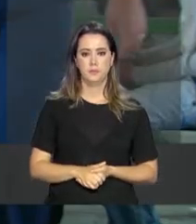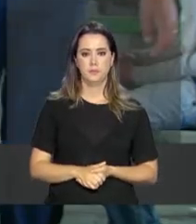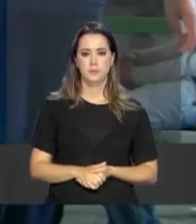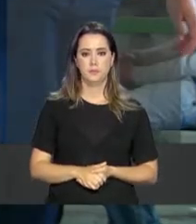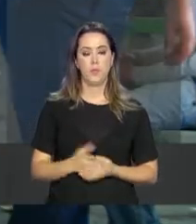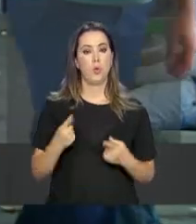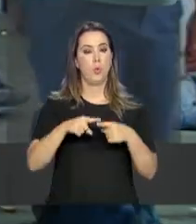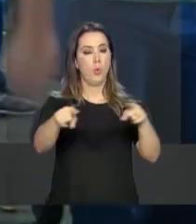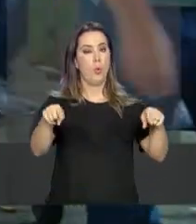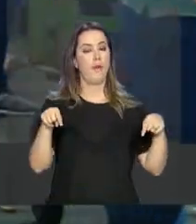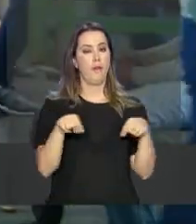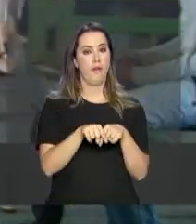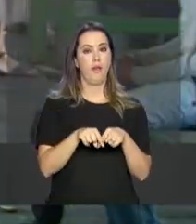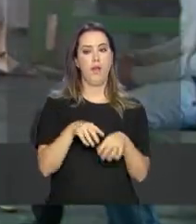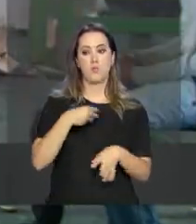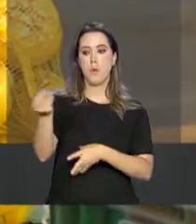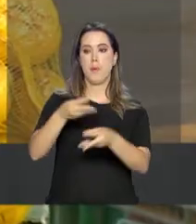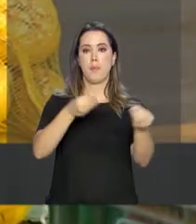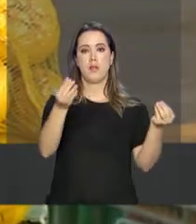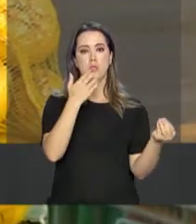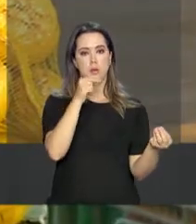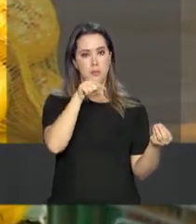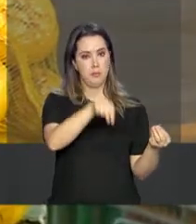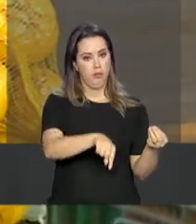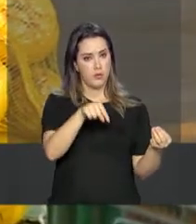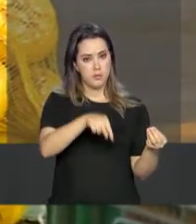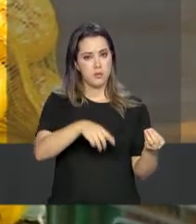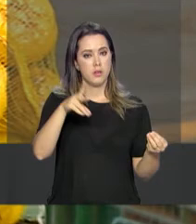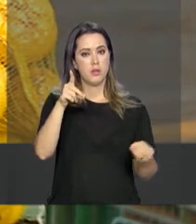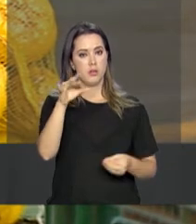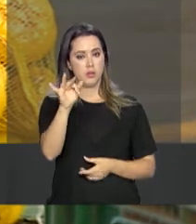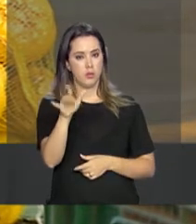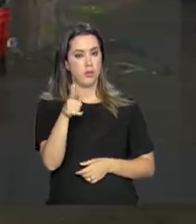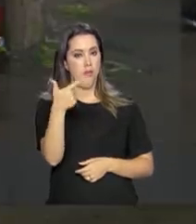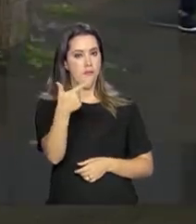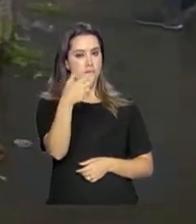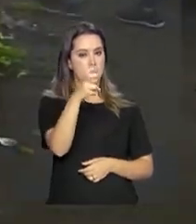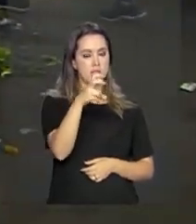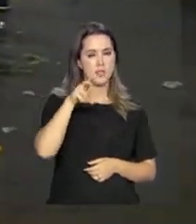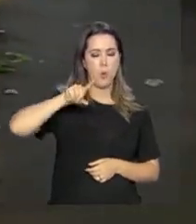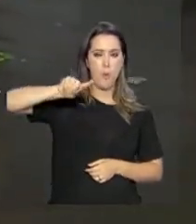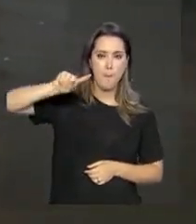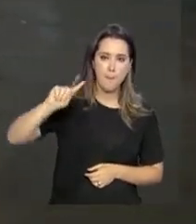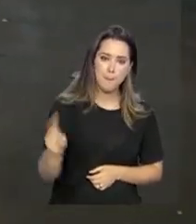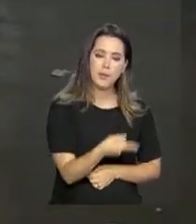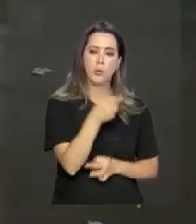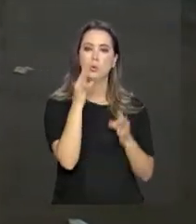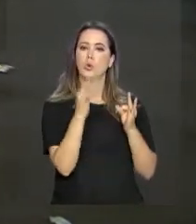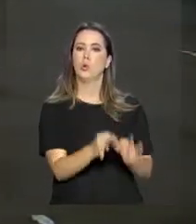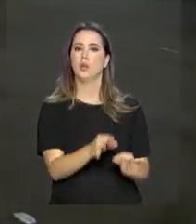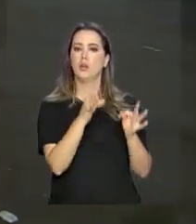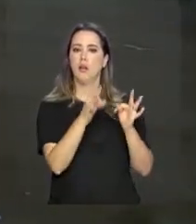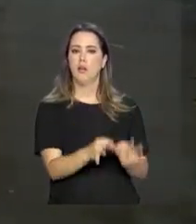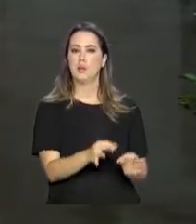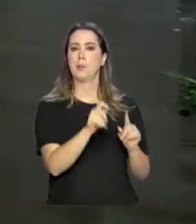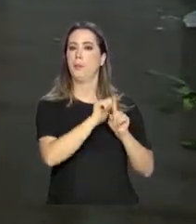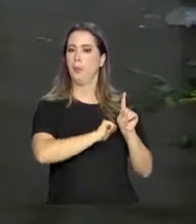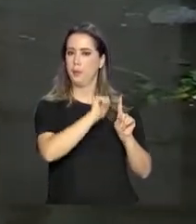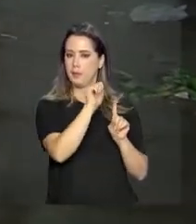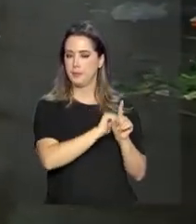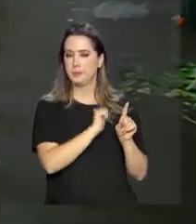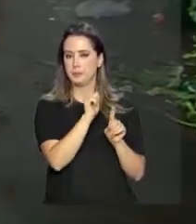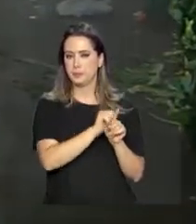A central de abastecimento do Distrito Federal recebe cerca de 25 mil toneladas de alimentos todo mês.